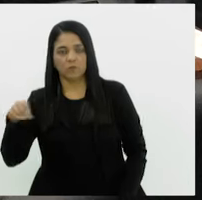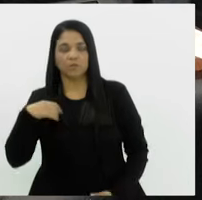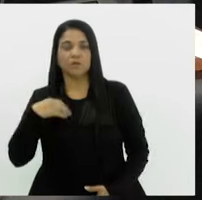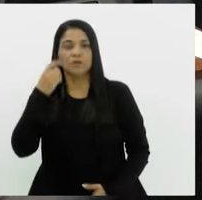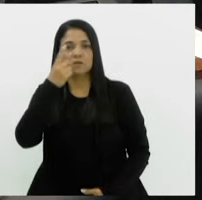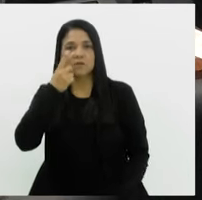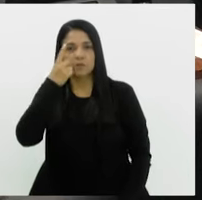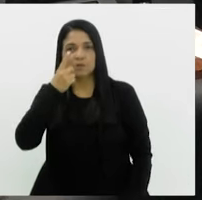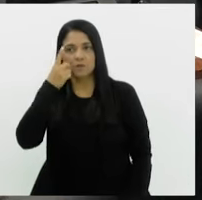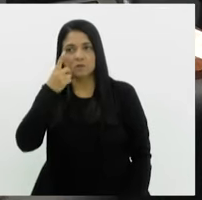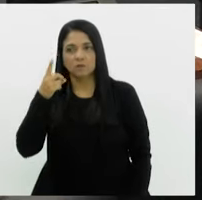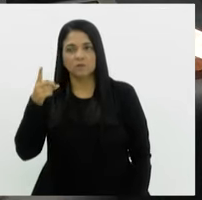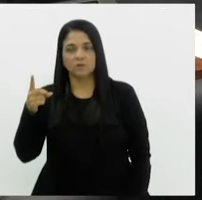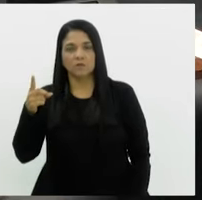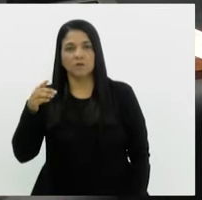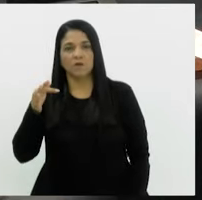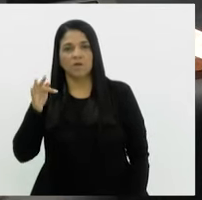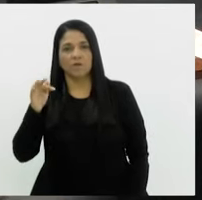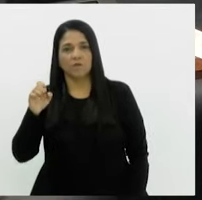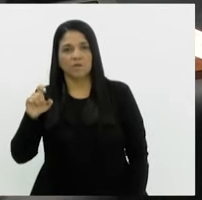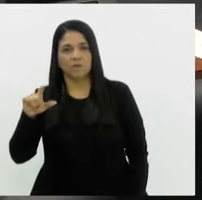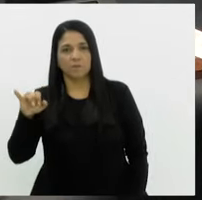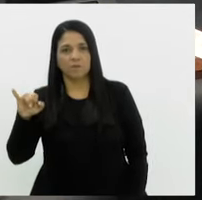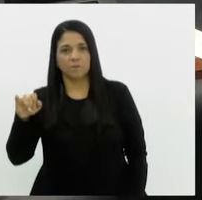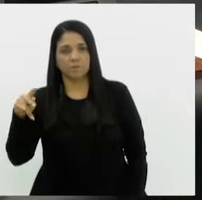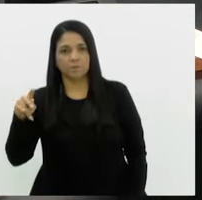Deputado Felipe Soares.